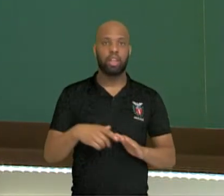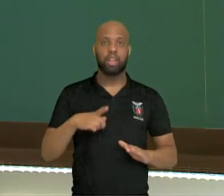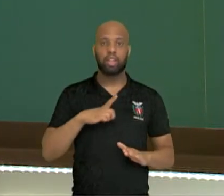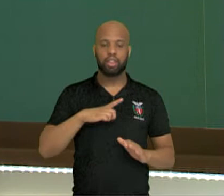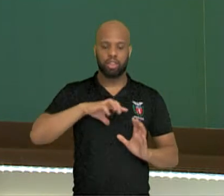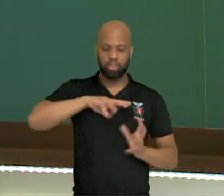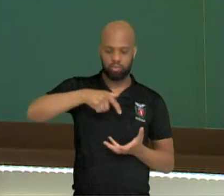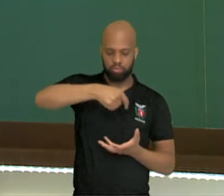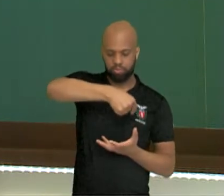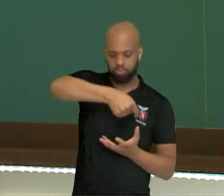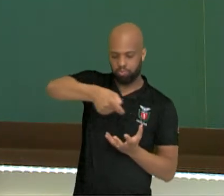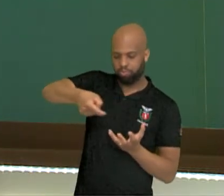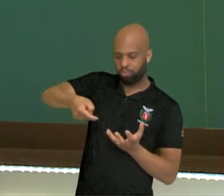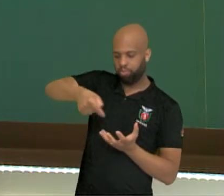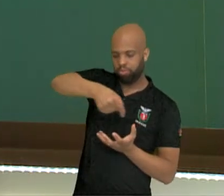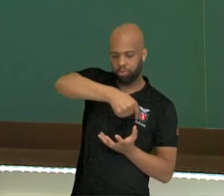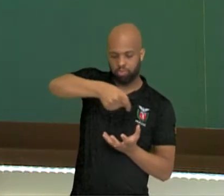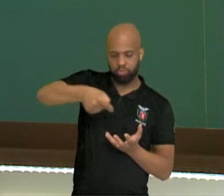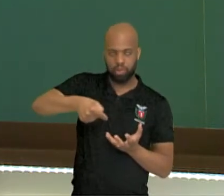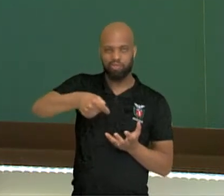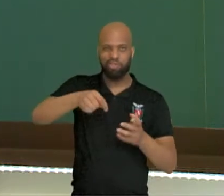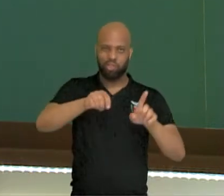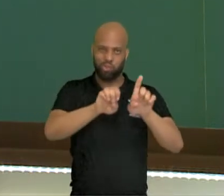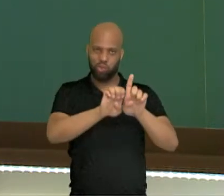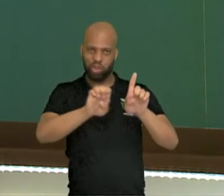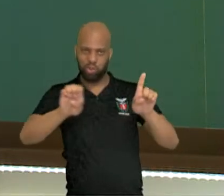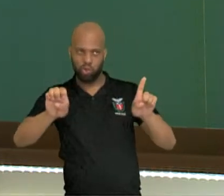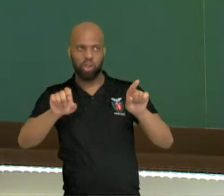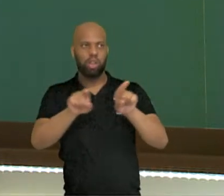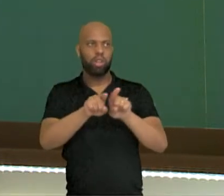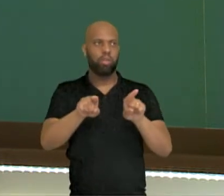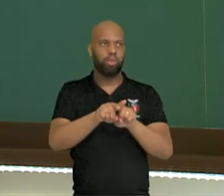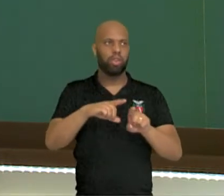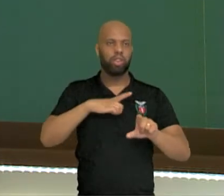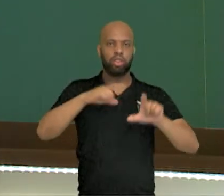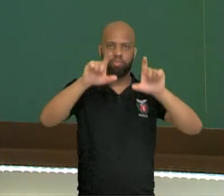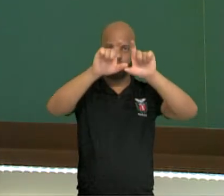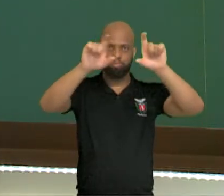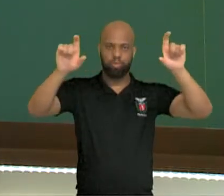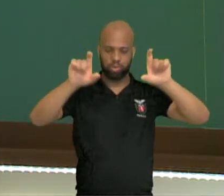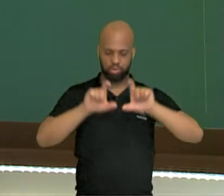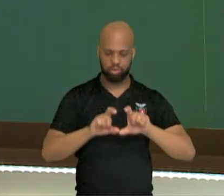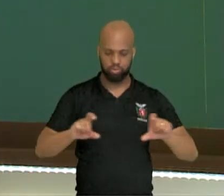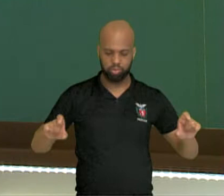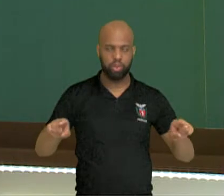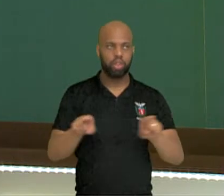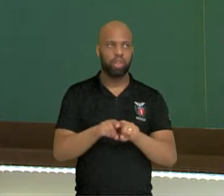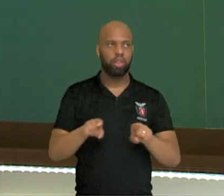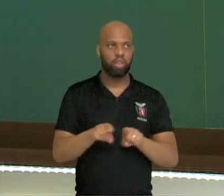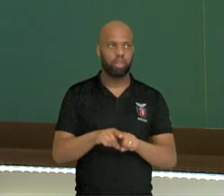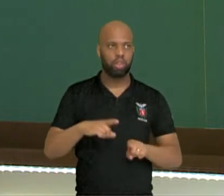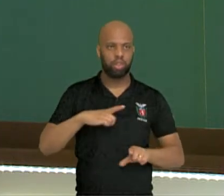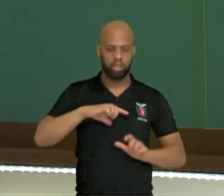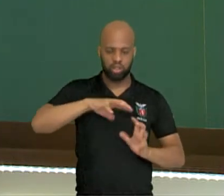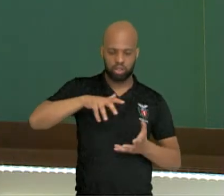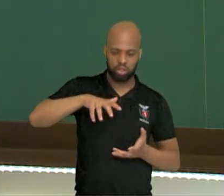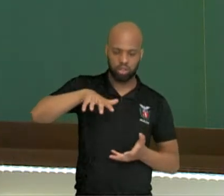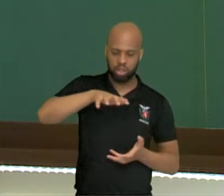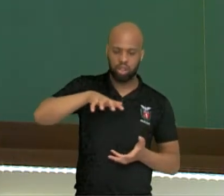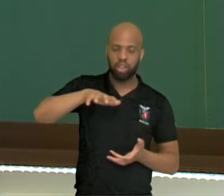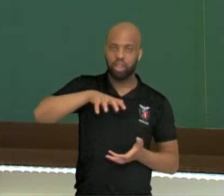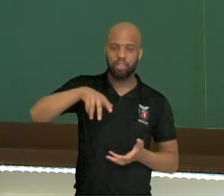do Equador é o principal, aí vamos ter os trópicos de Câncer e Capricórnio, os círculos polar ártico e